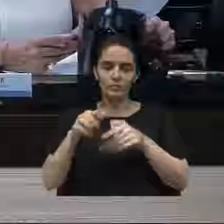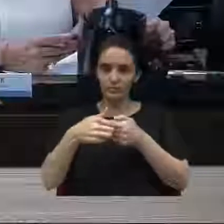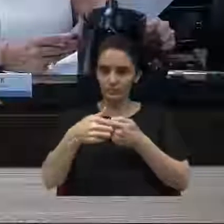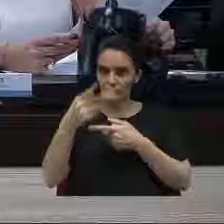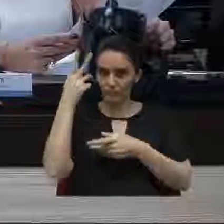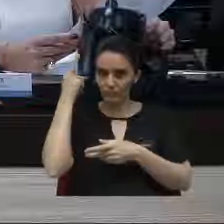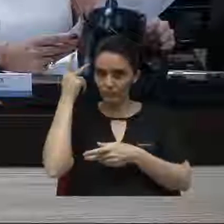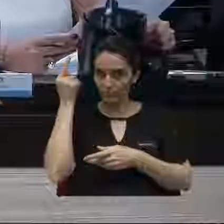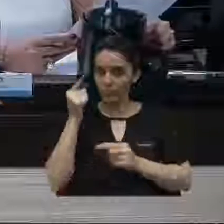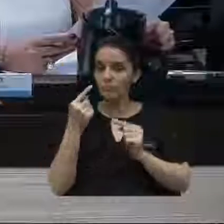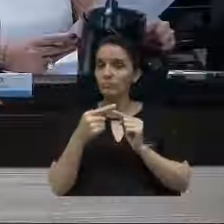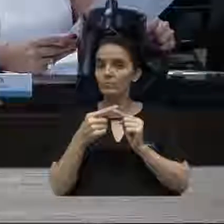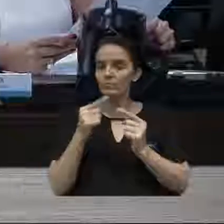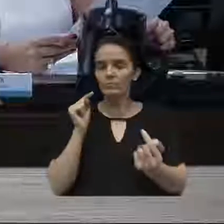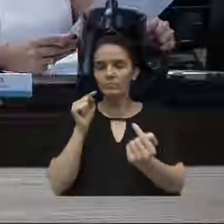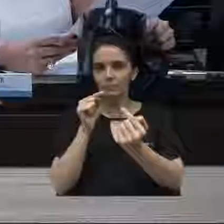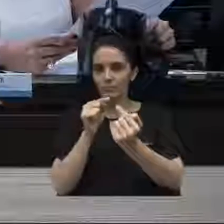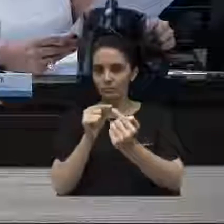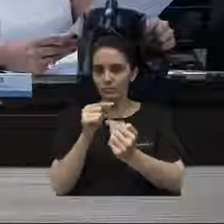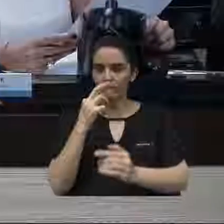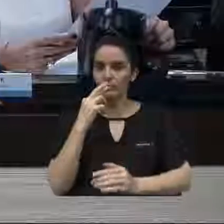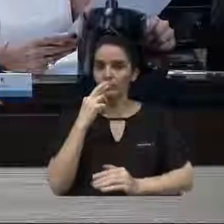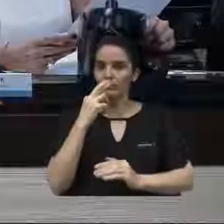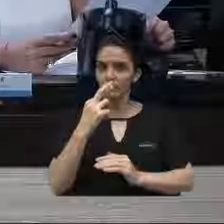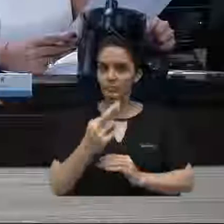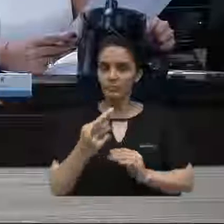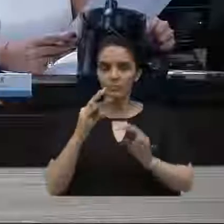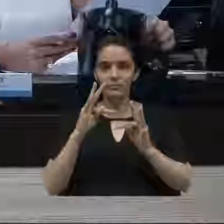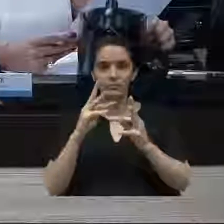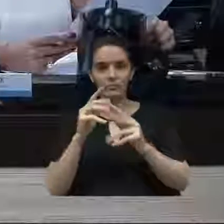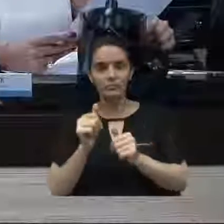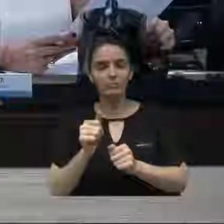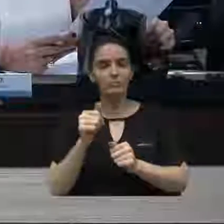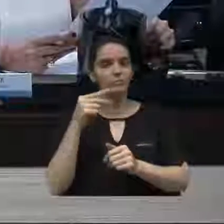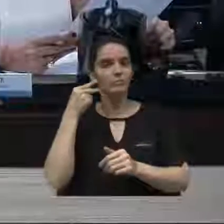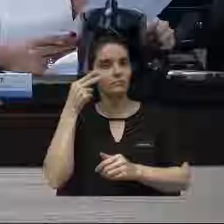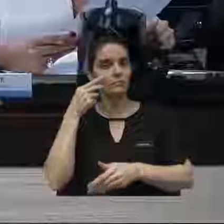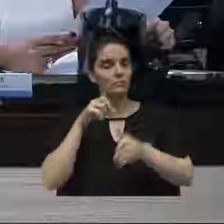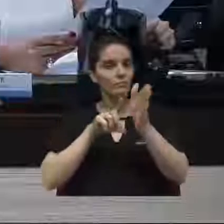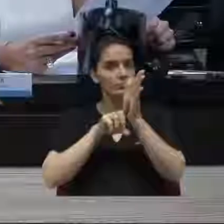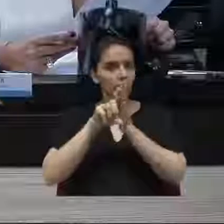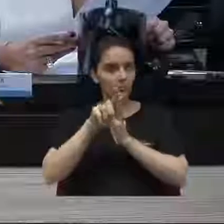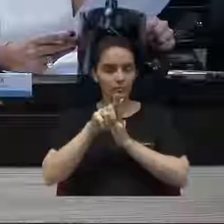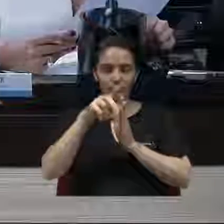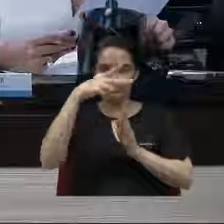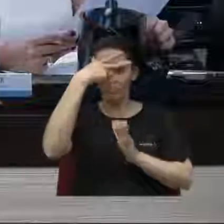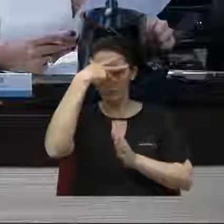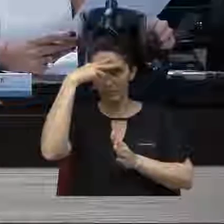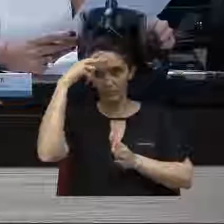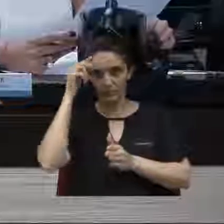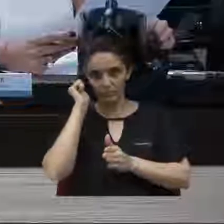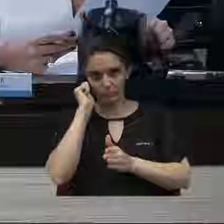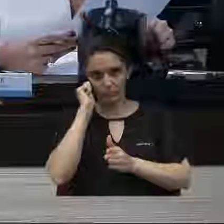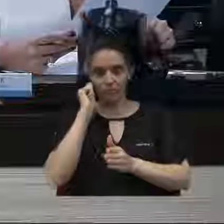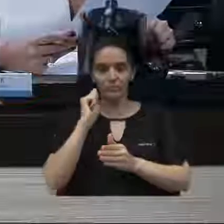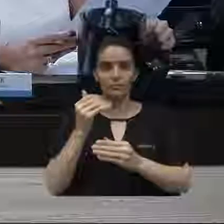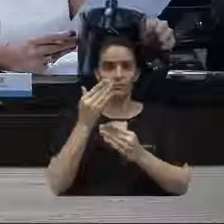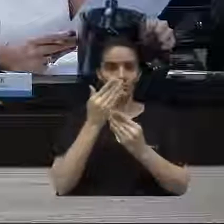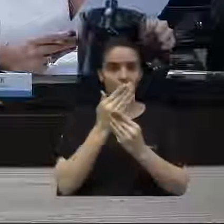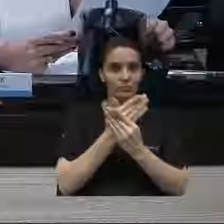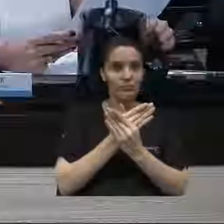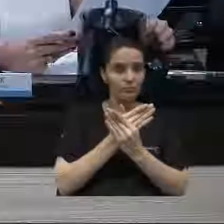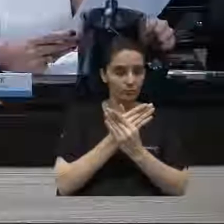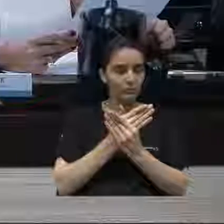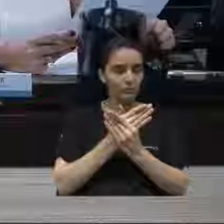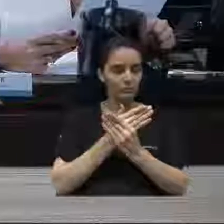com o objetivo de responder os ofícios abaixo descritos em virtude dos assuntos constantes dos requerimentos